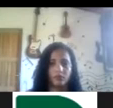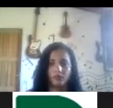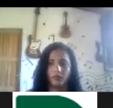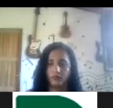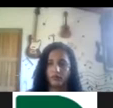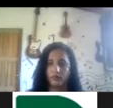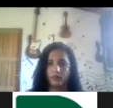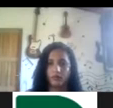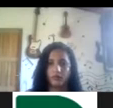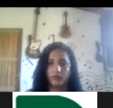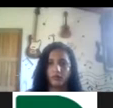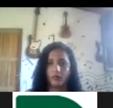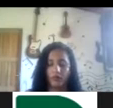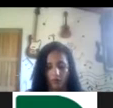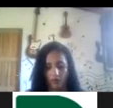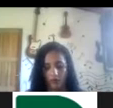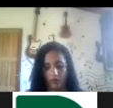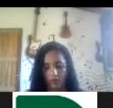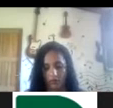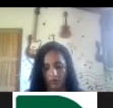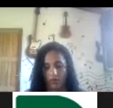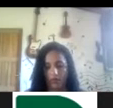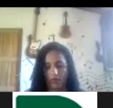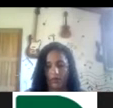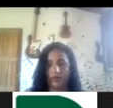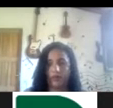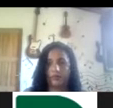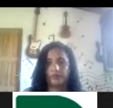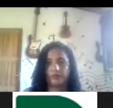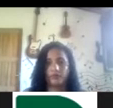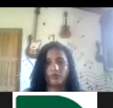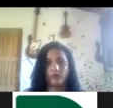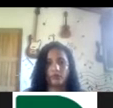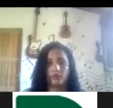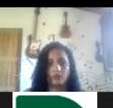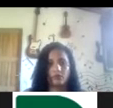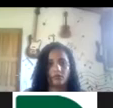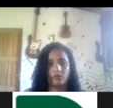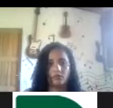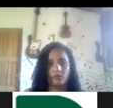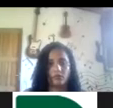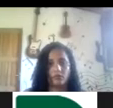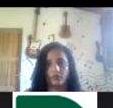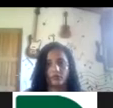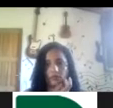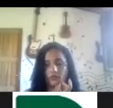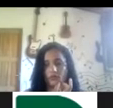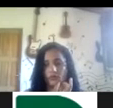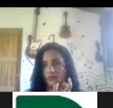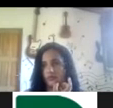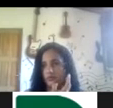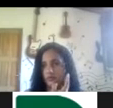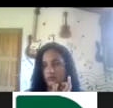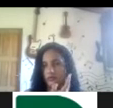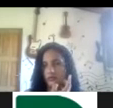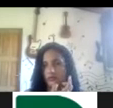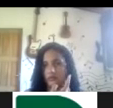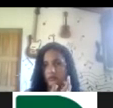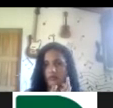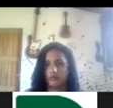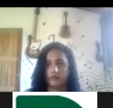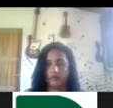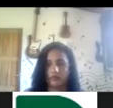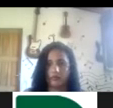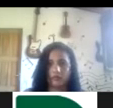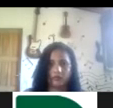gente vai perceber essa experiência desse projeto magistrado virtual, a gente vai ver toda essa